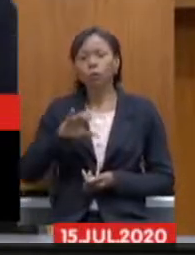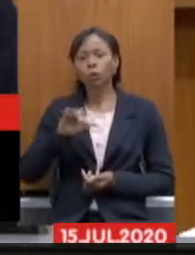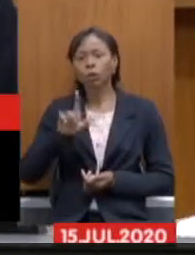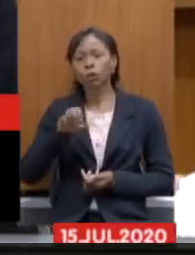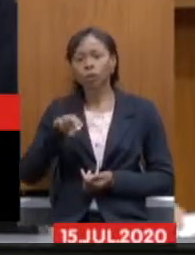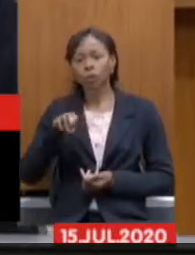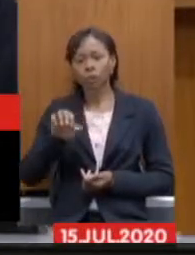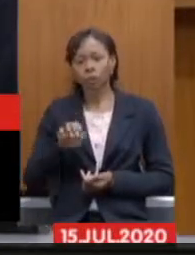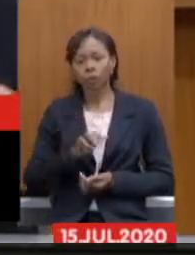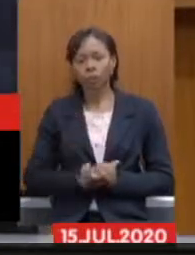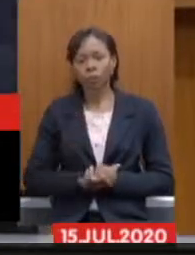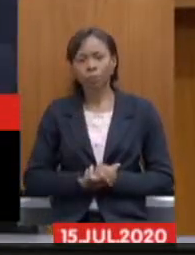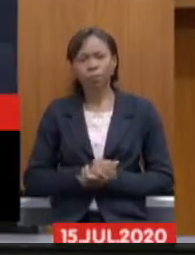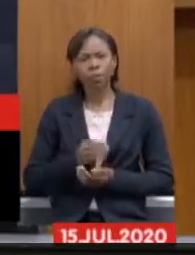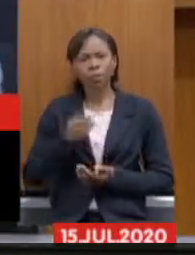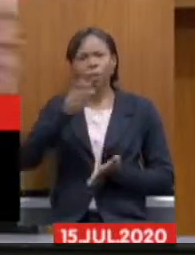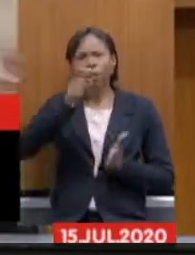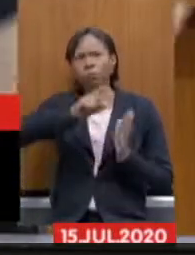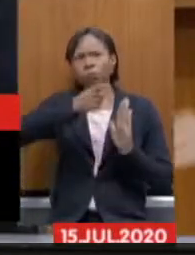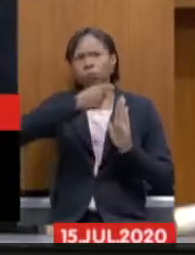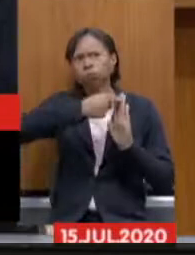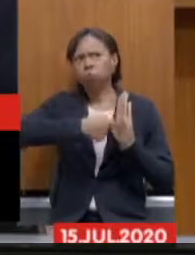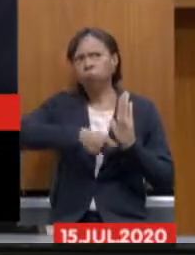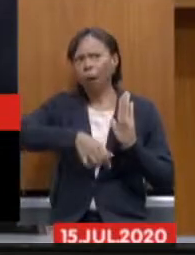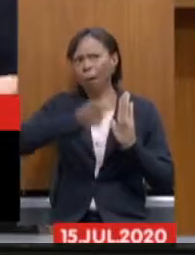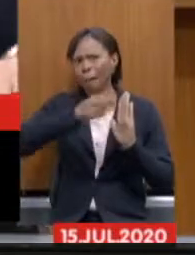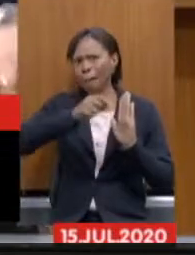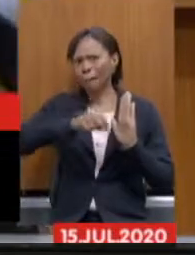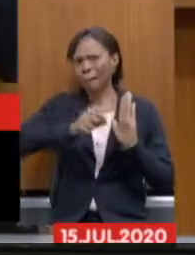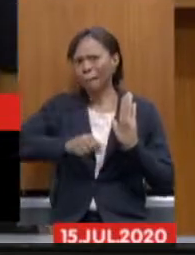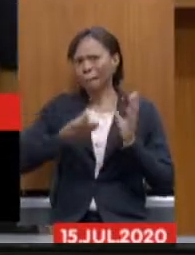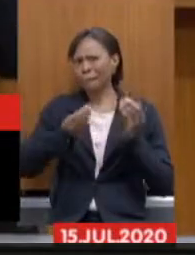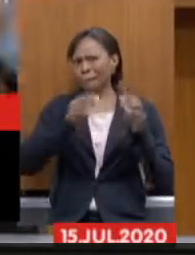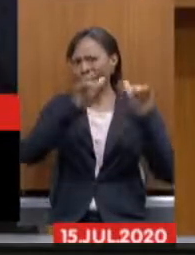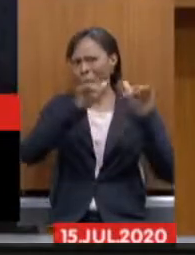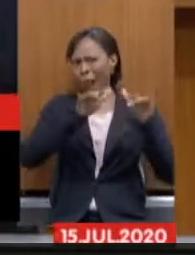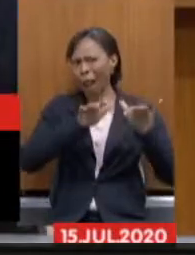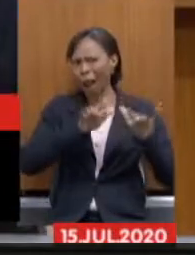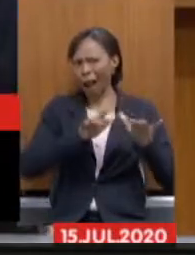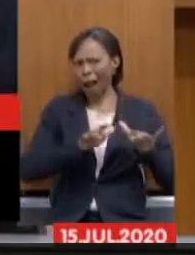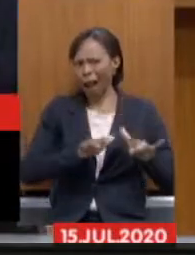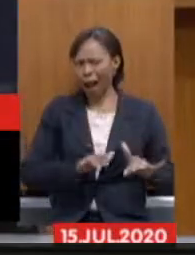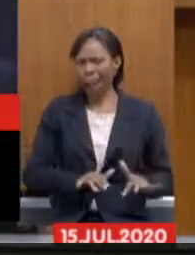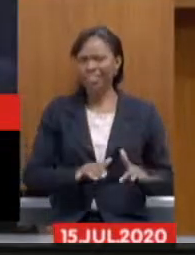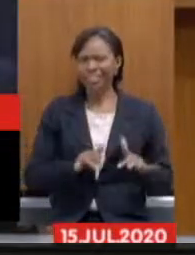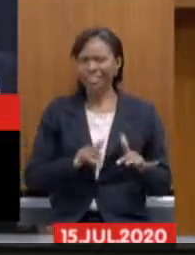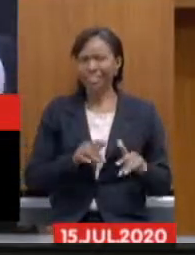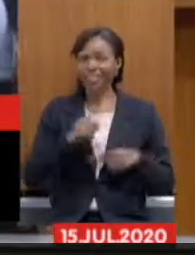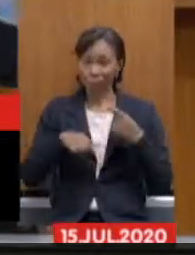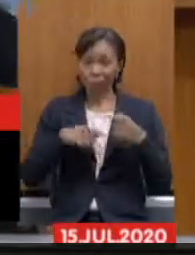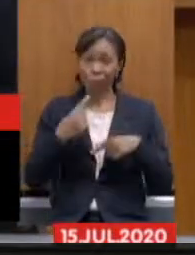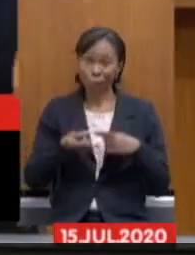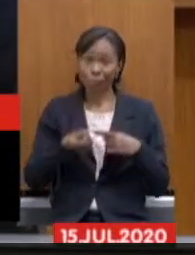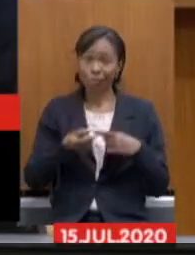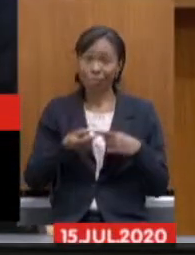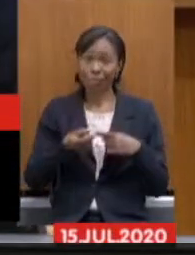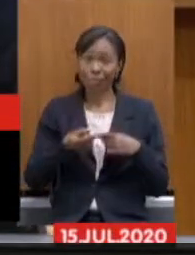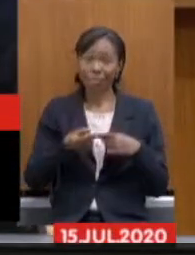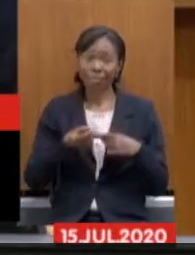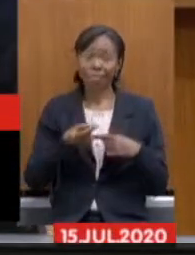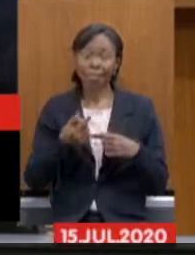itajubá lucilene escreveu muita coisa oi vilcilene depois é zonas até